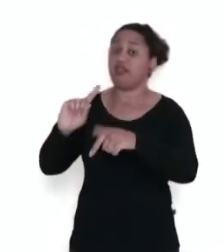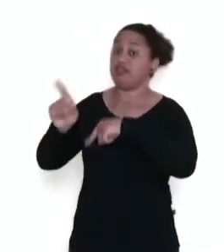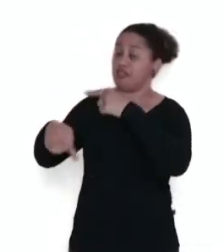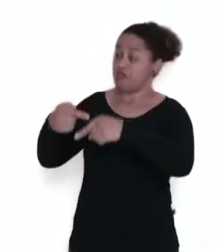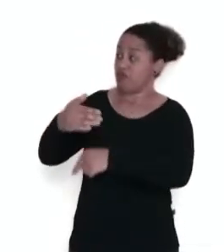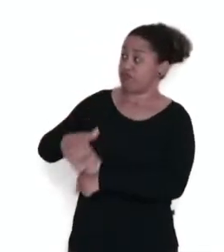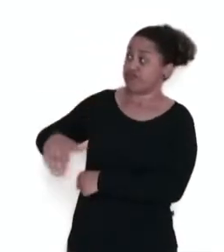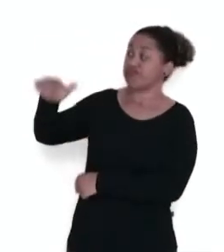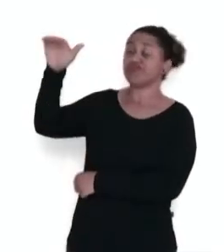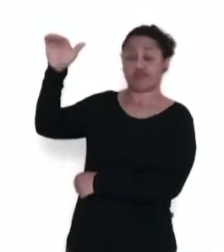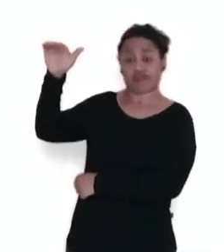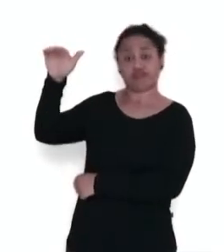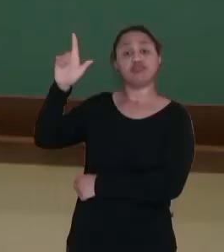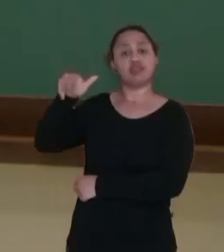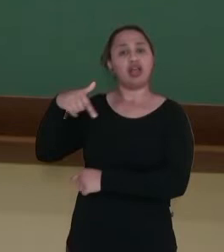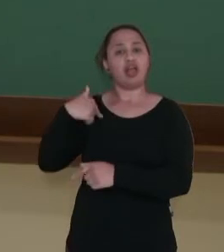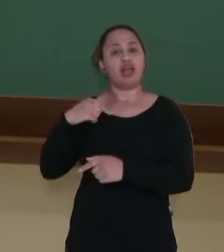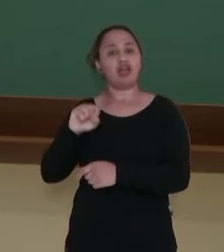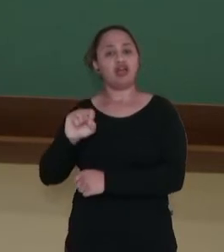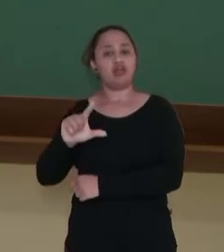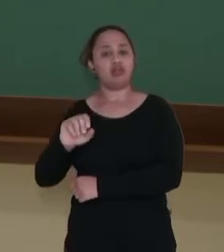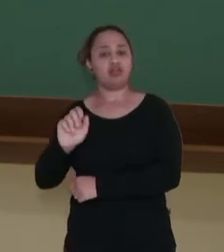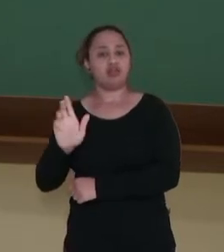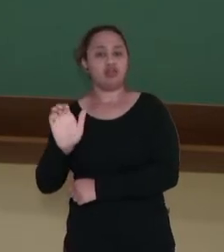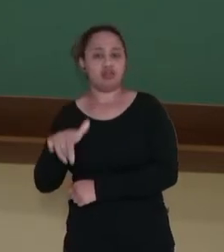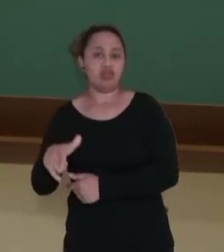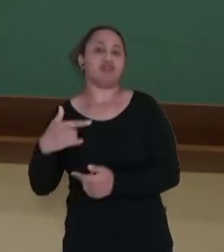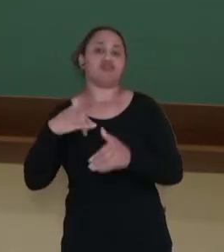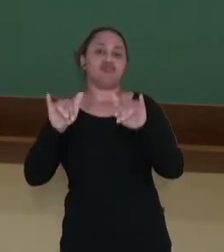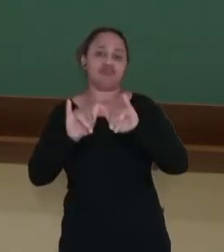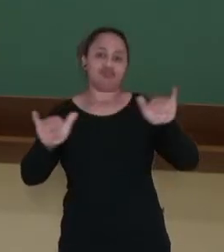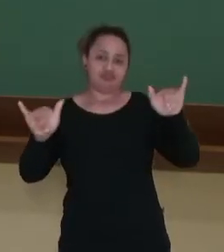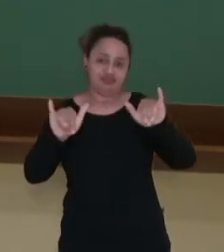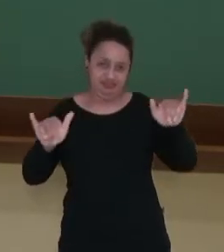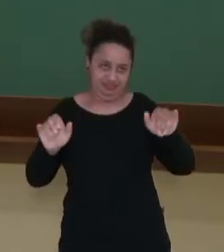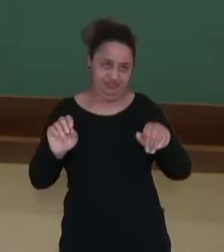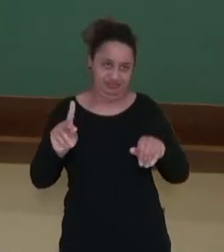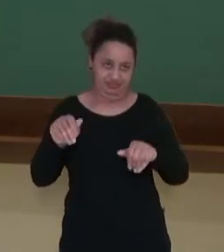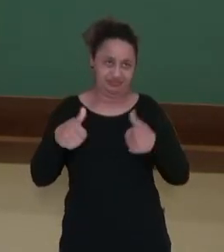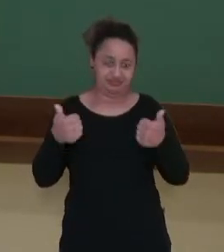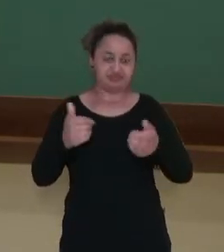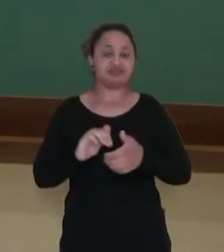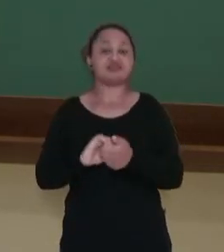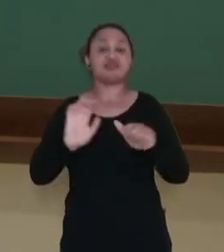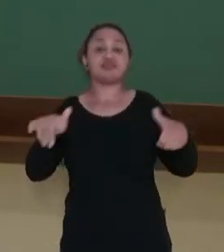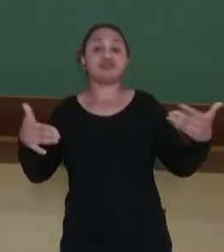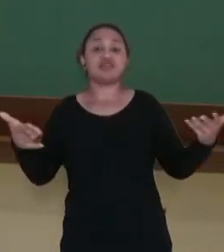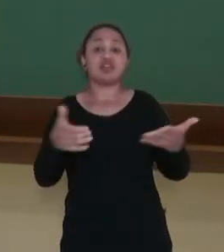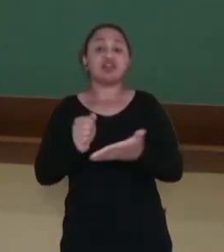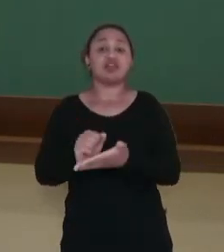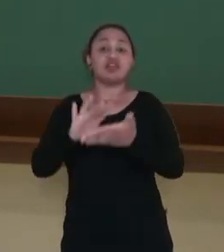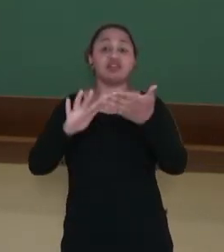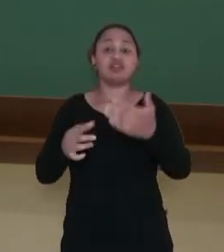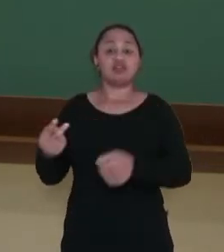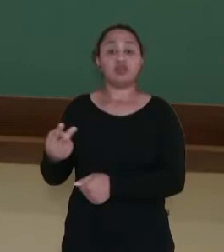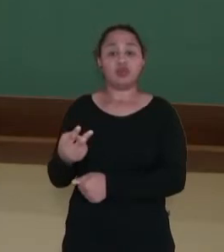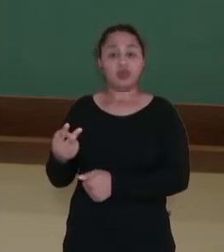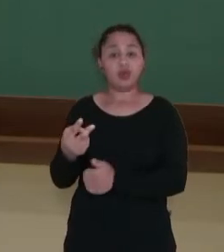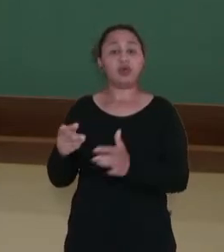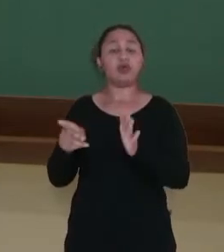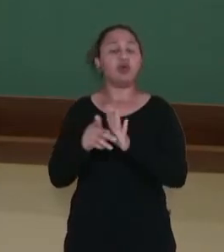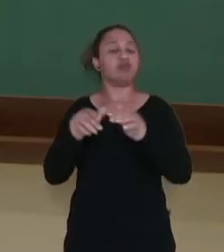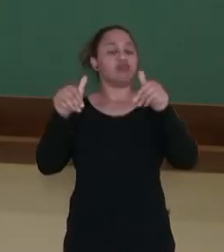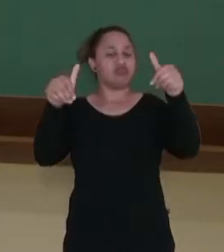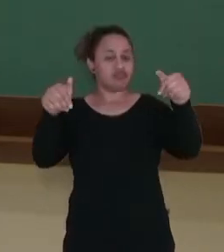quando crescer. Esse é o slogan desta campanha. Vamos aqui para a segunda atividade referente a